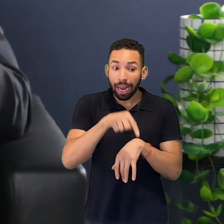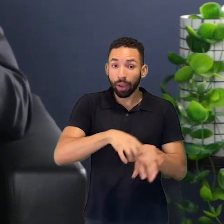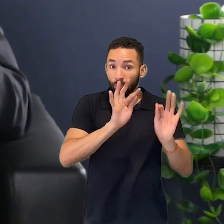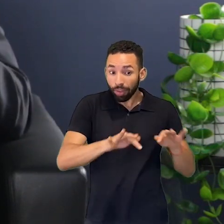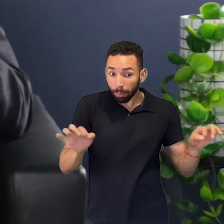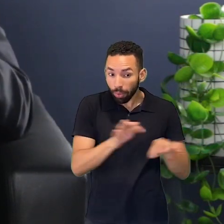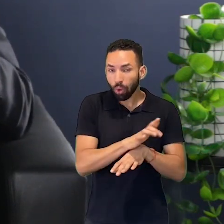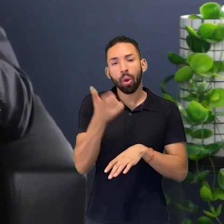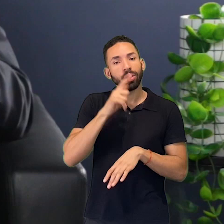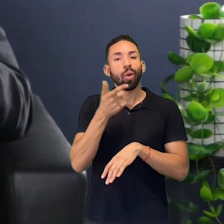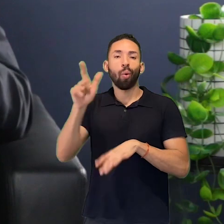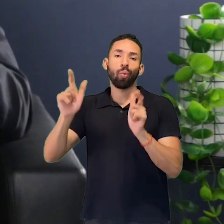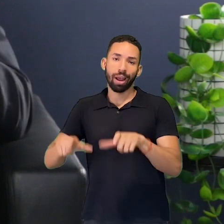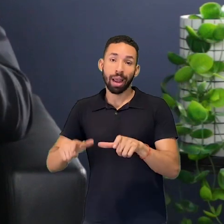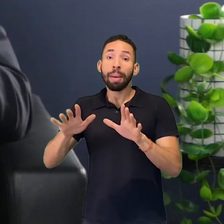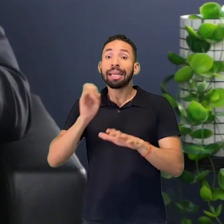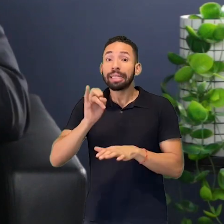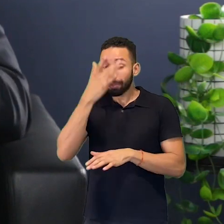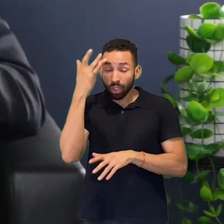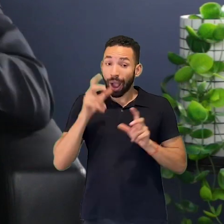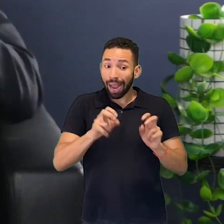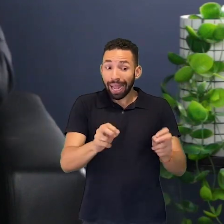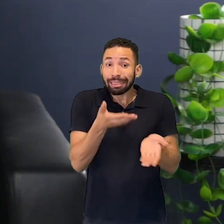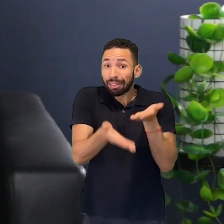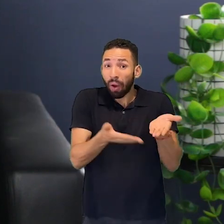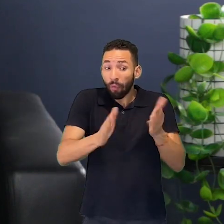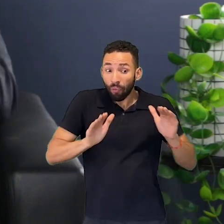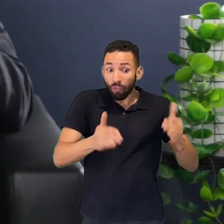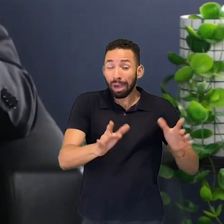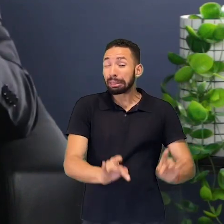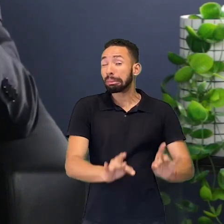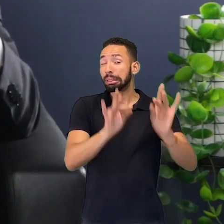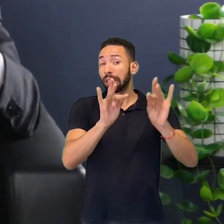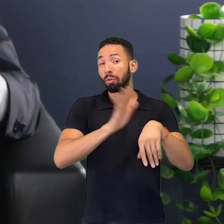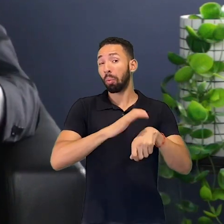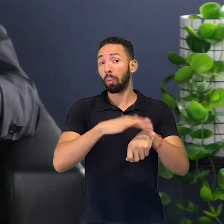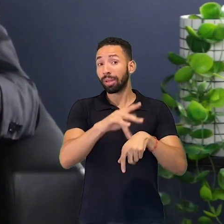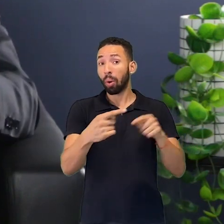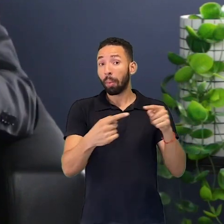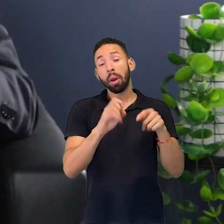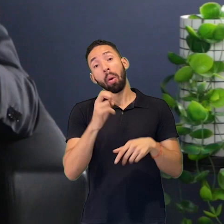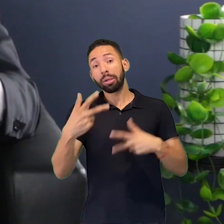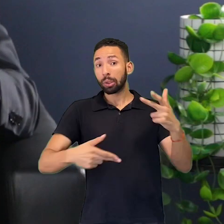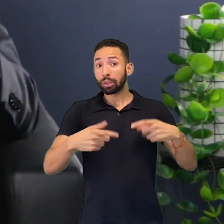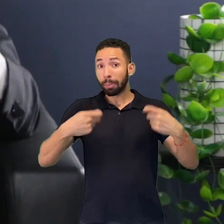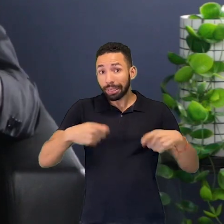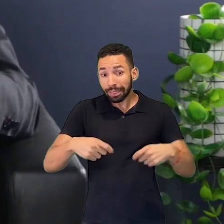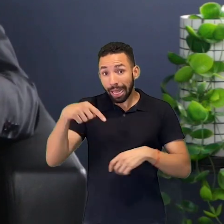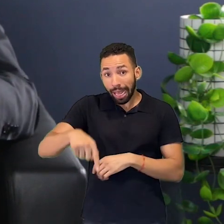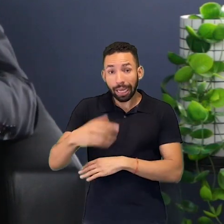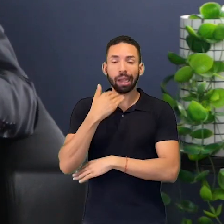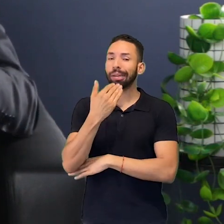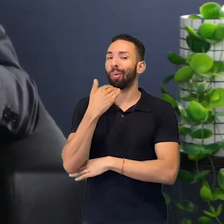esgotar aqui. Agora, pode ser que o tratamento dela para câncer seja específico, que ela precise de uma cirurgia específica que não